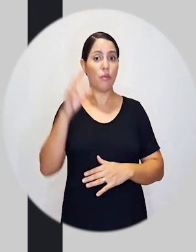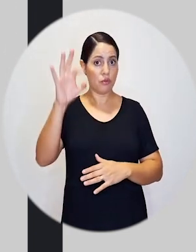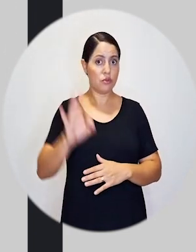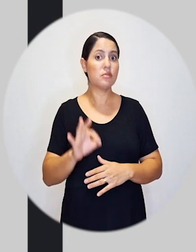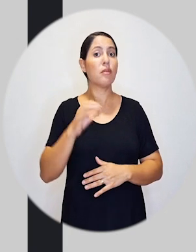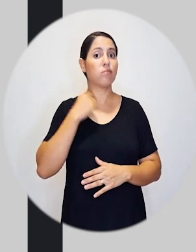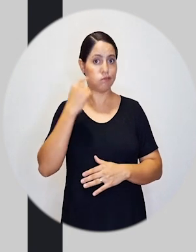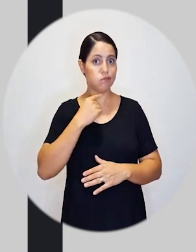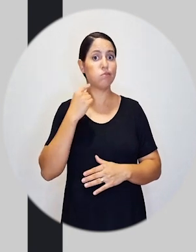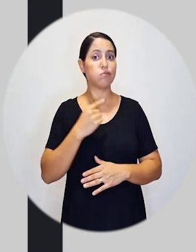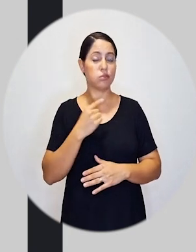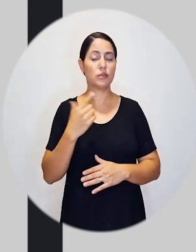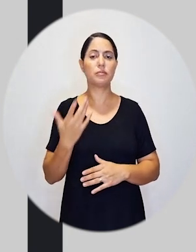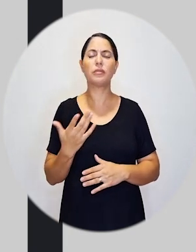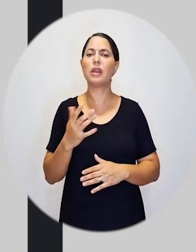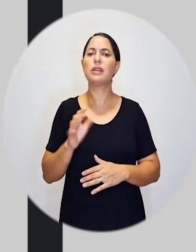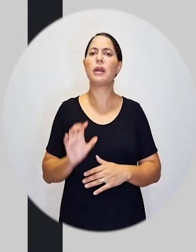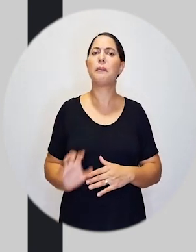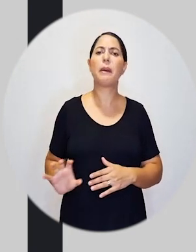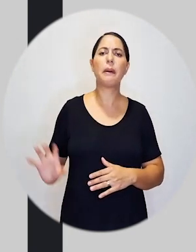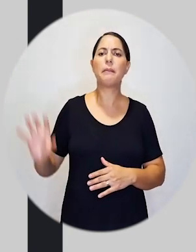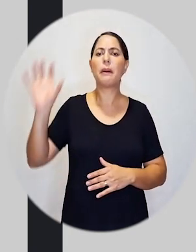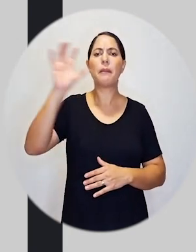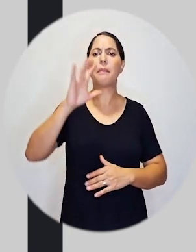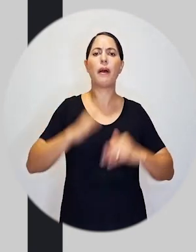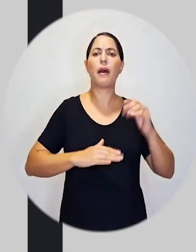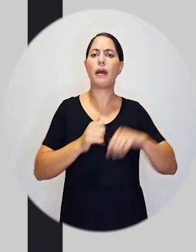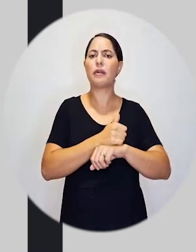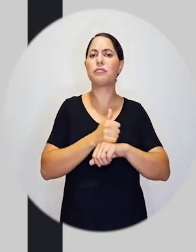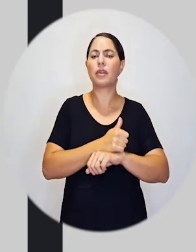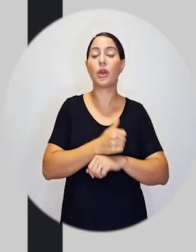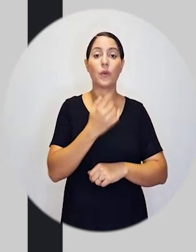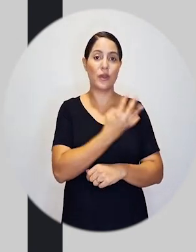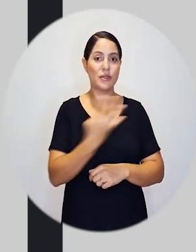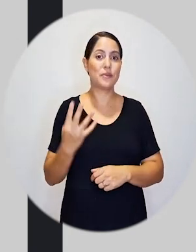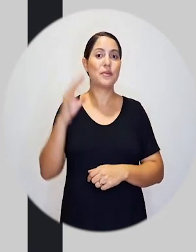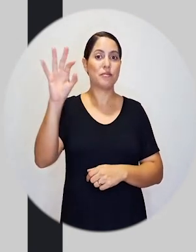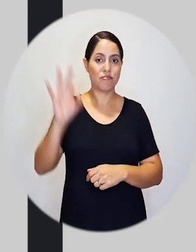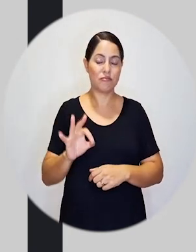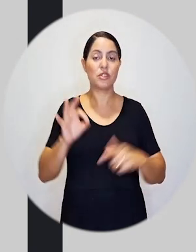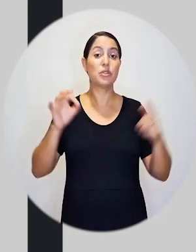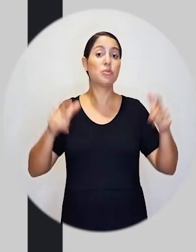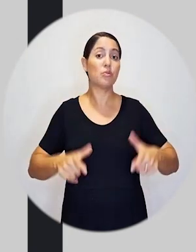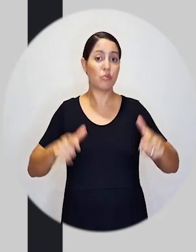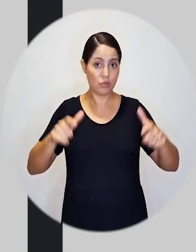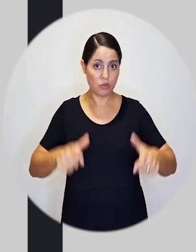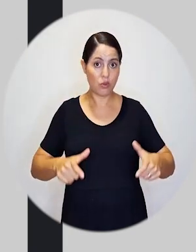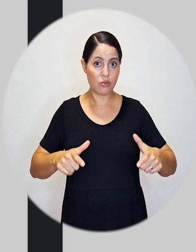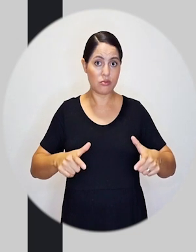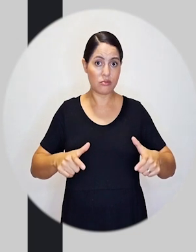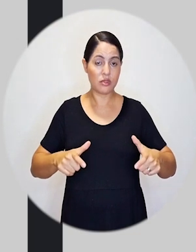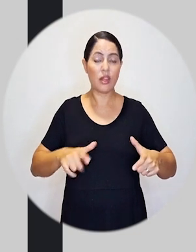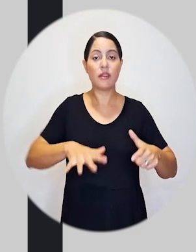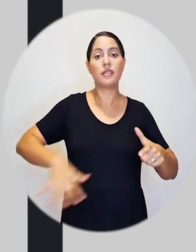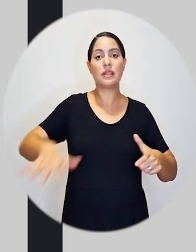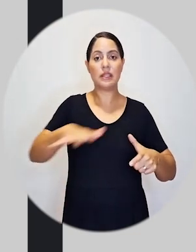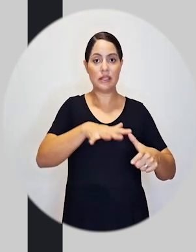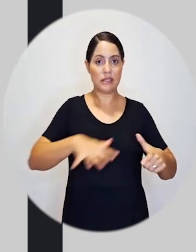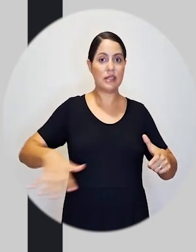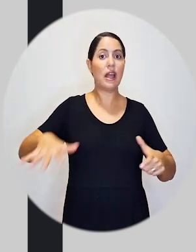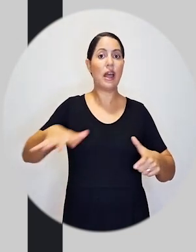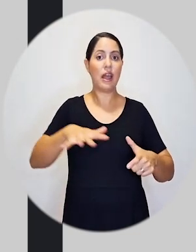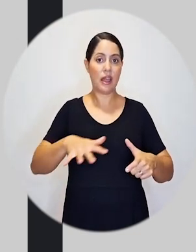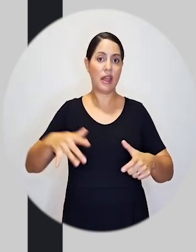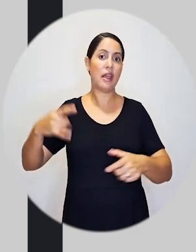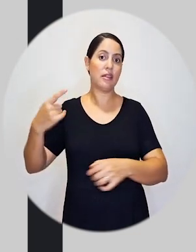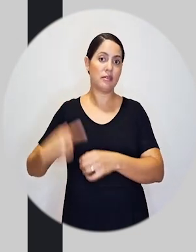de 51% desses advogados. Quanto à localização da atuação profissional, 44% atuam exclusivamente nos